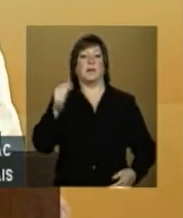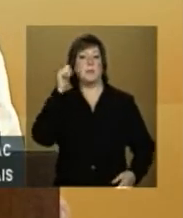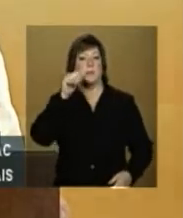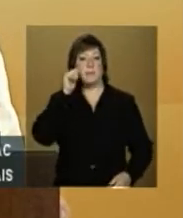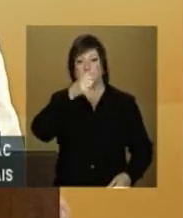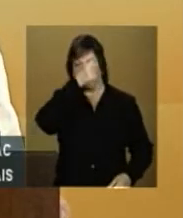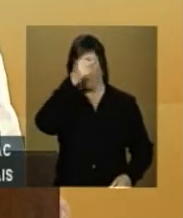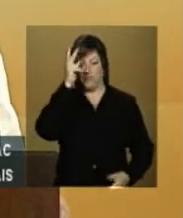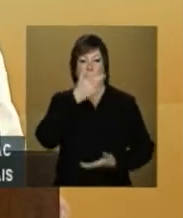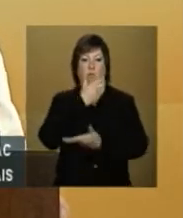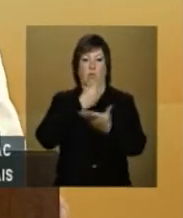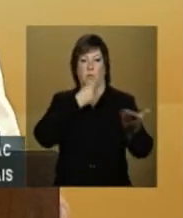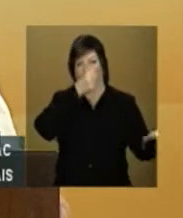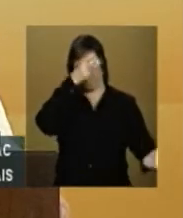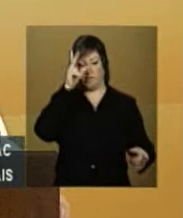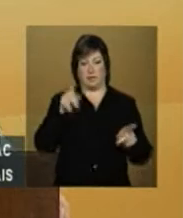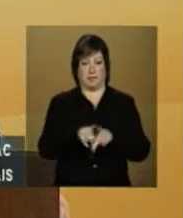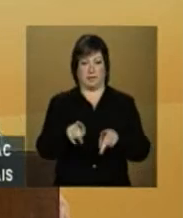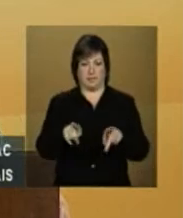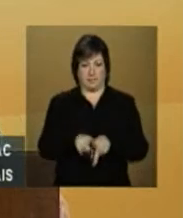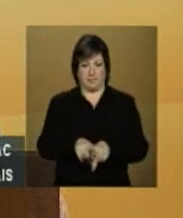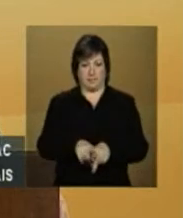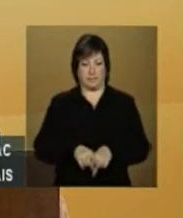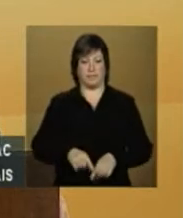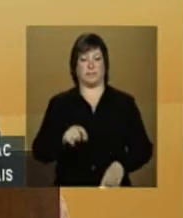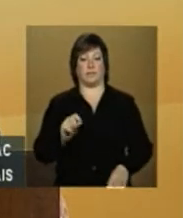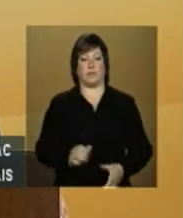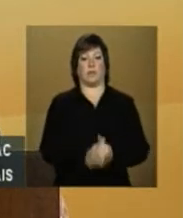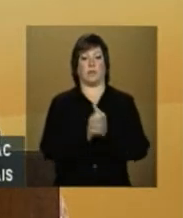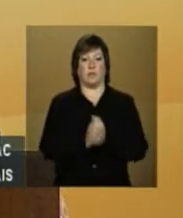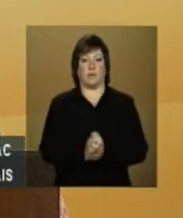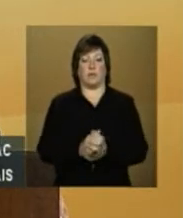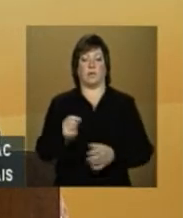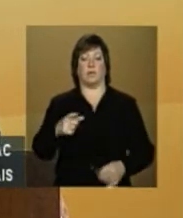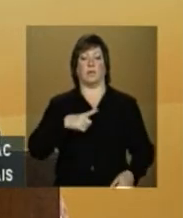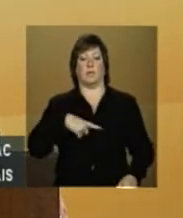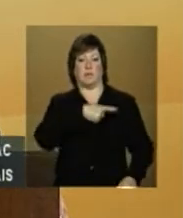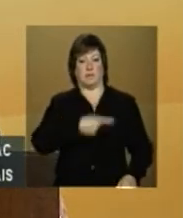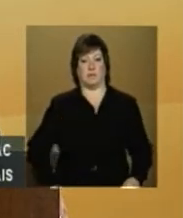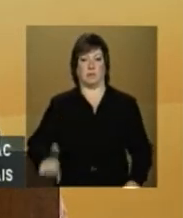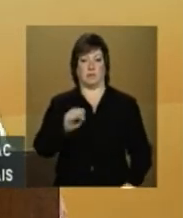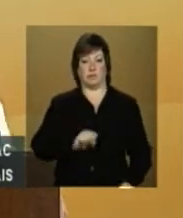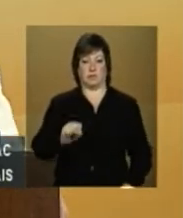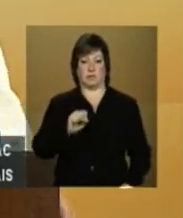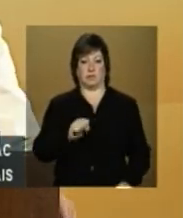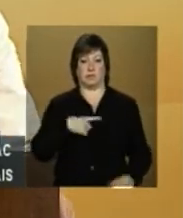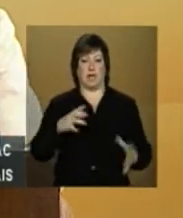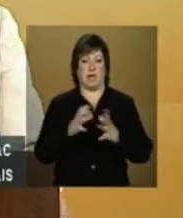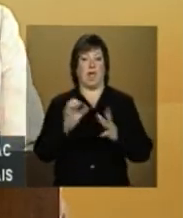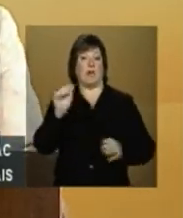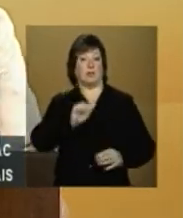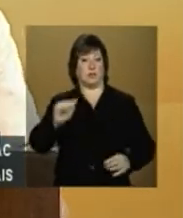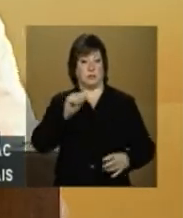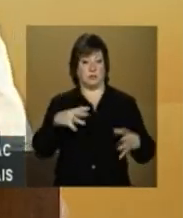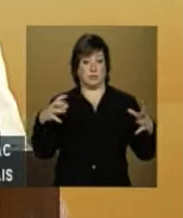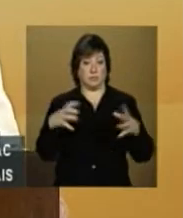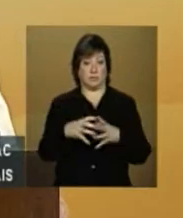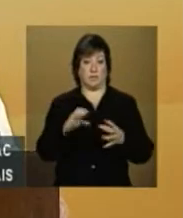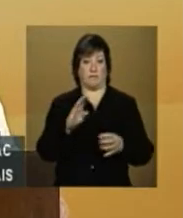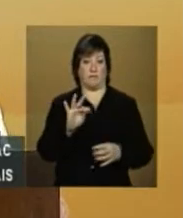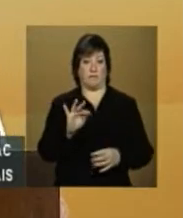prefeitas e dos prefeitos presentes. Cumprimentar o presidente da Associação Nacional dos Fabricantes de Ônibus,